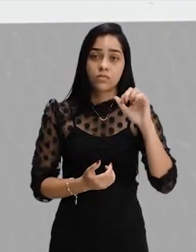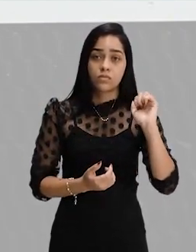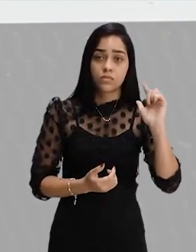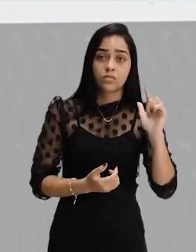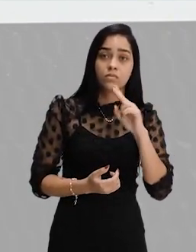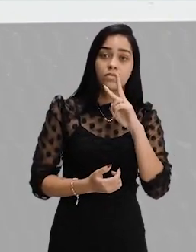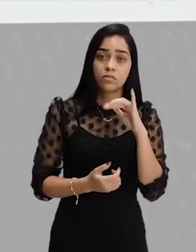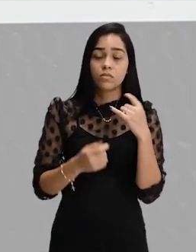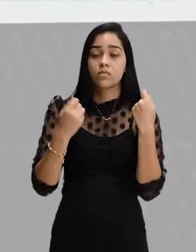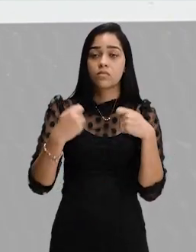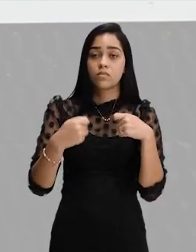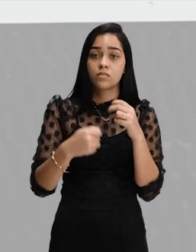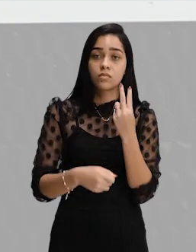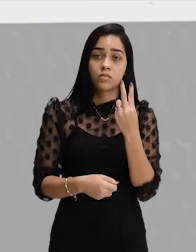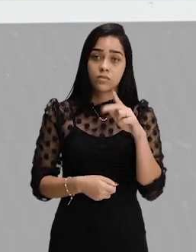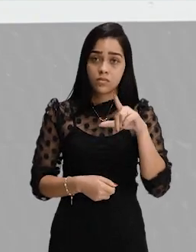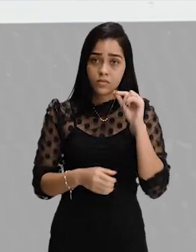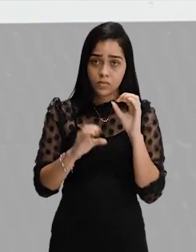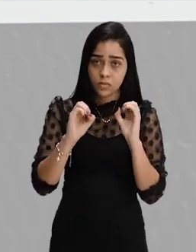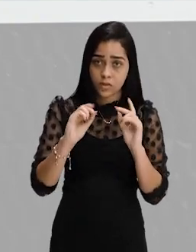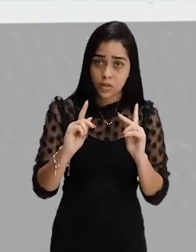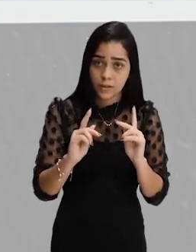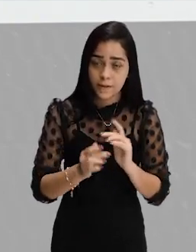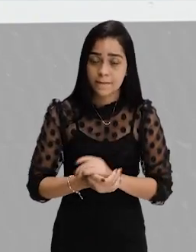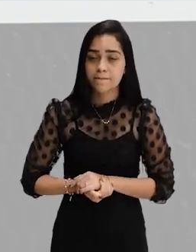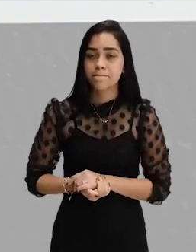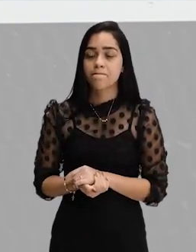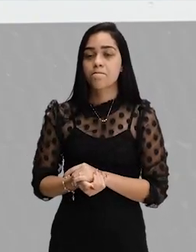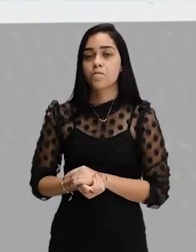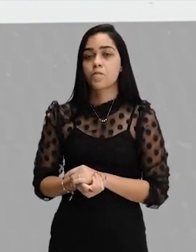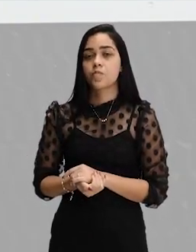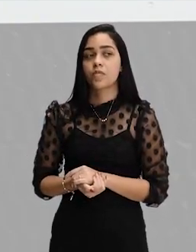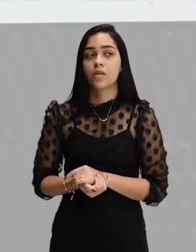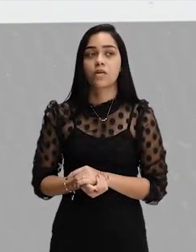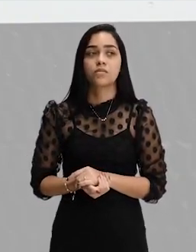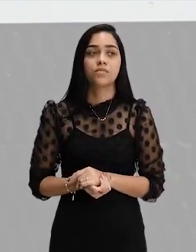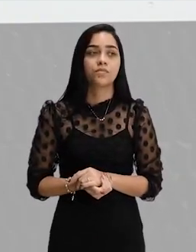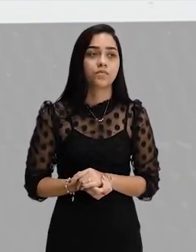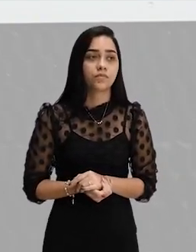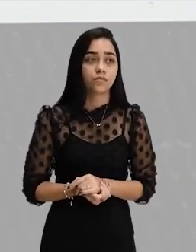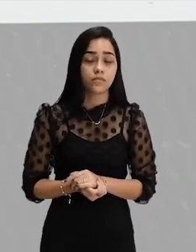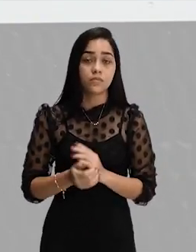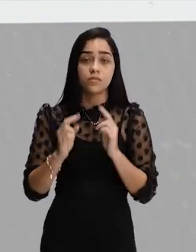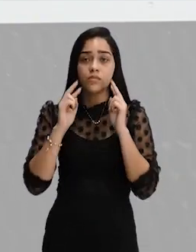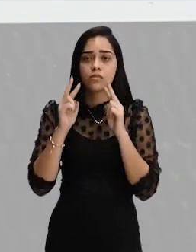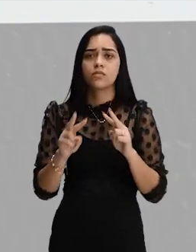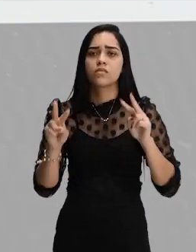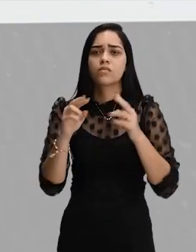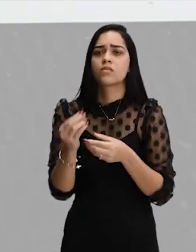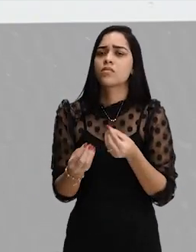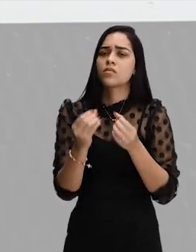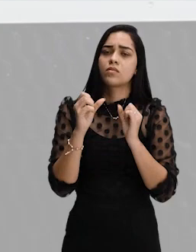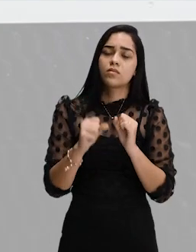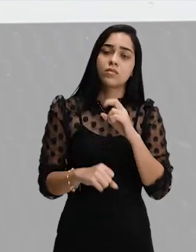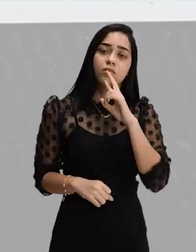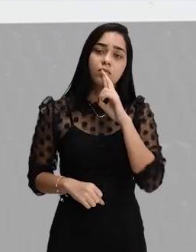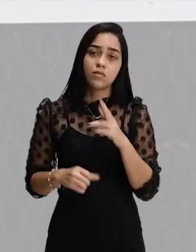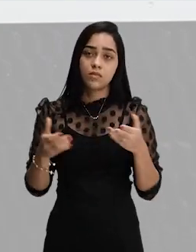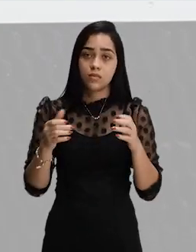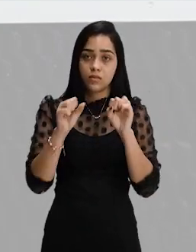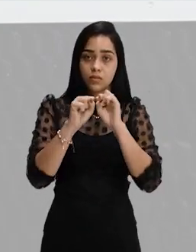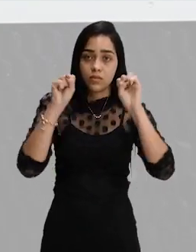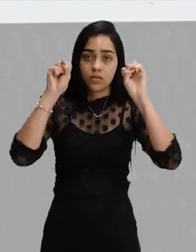e a gente vai precisar das duas maneiras. Ok, turma? Então, vamos lá. Vamos ver como é que a gente pode resolver agora